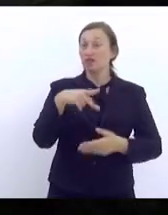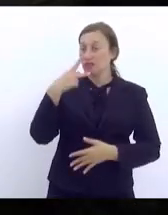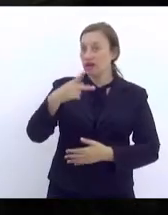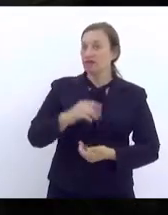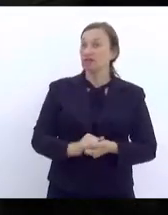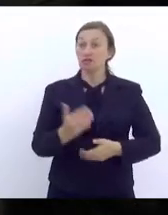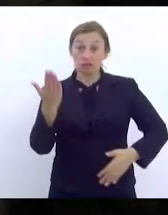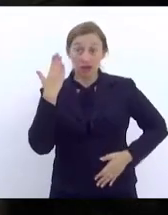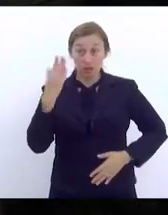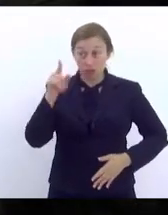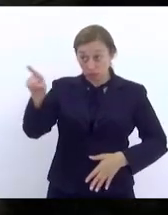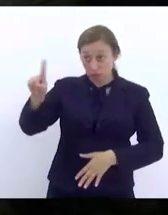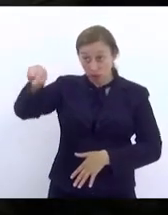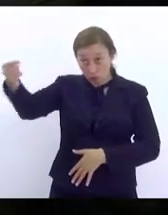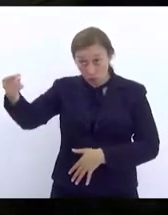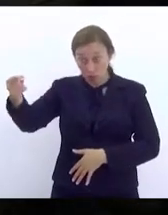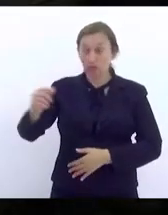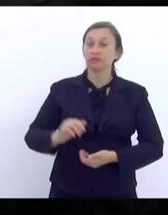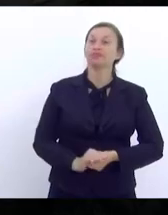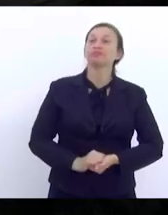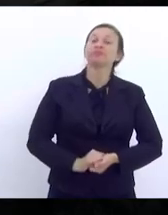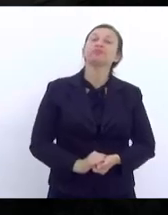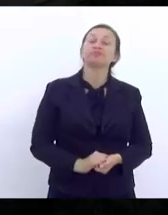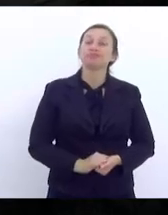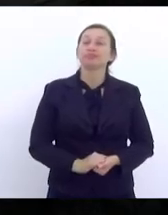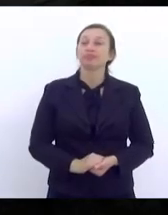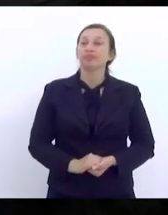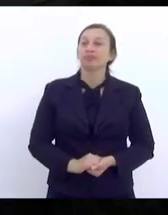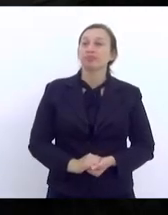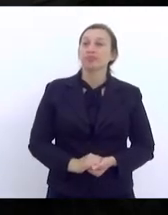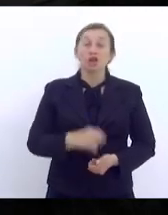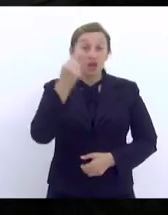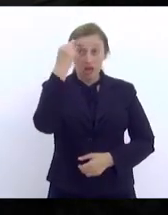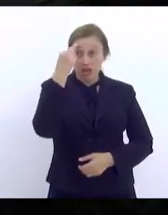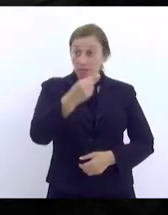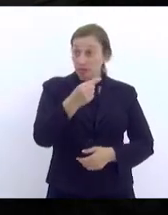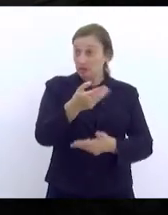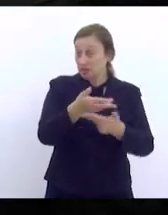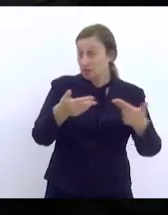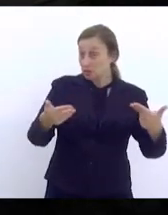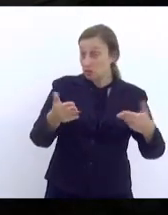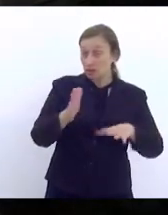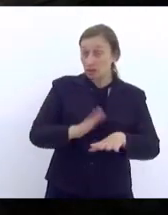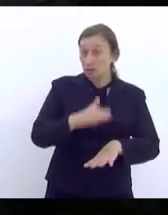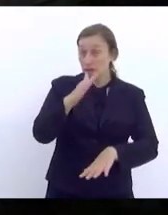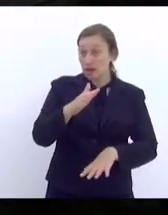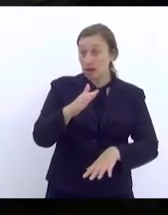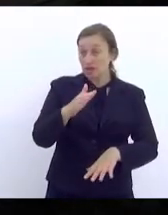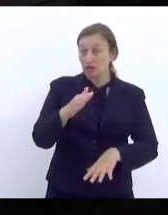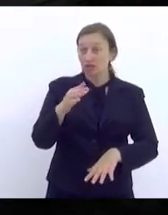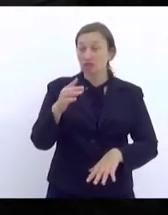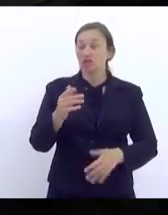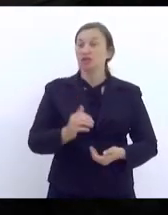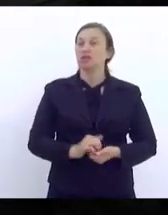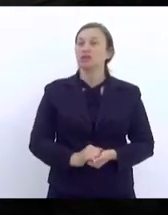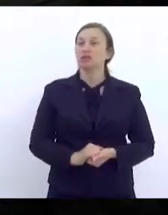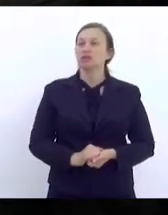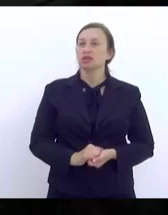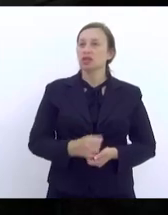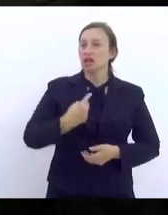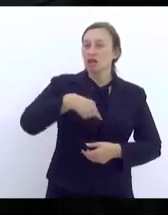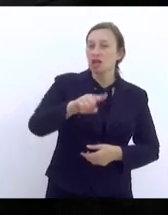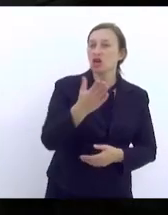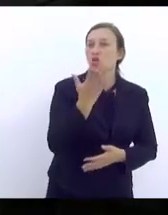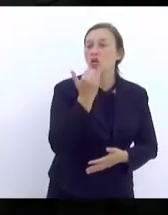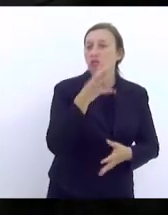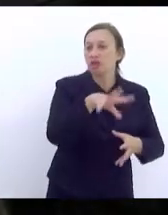o Vagabundo lá que é outro cara da mordomia ele manda fazer as coisas mais inomináveis que tem que ir na lanchonete pegar